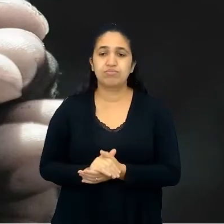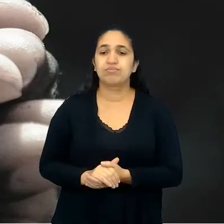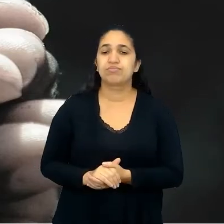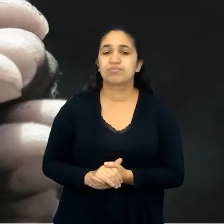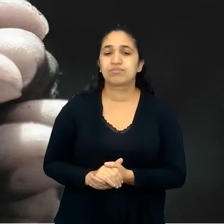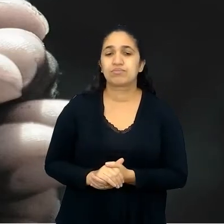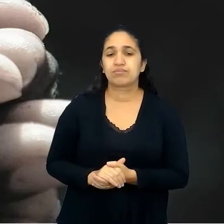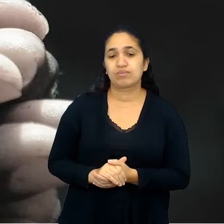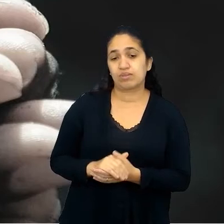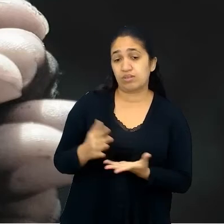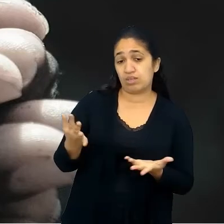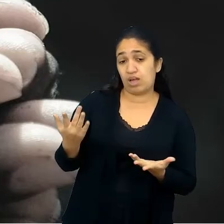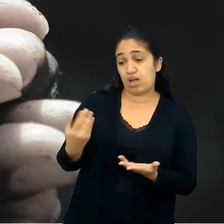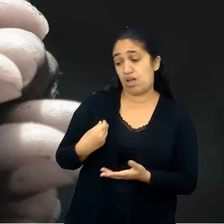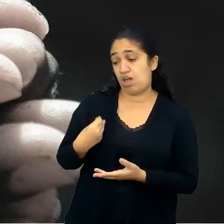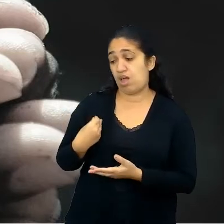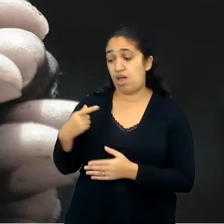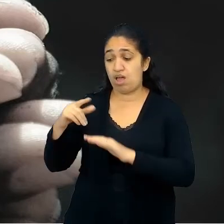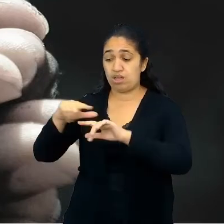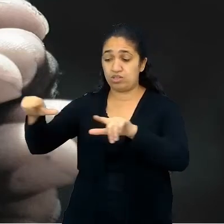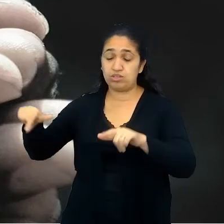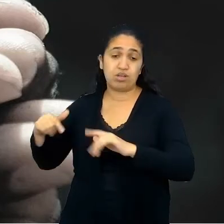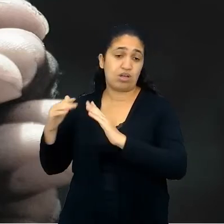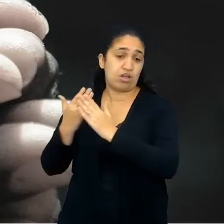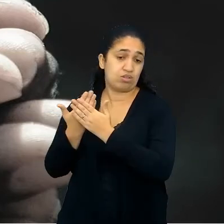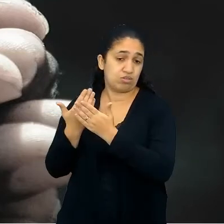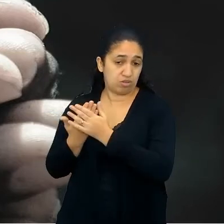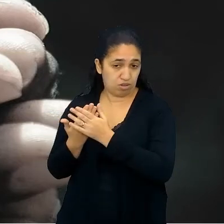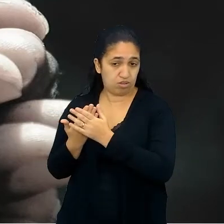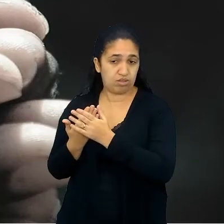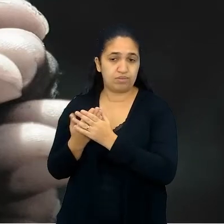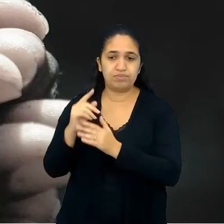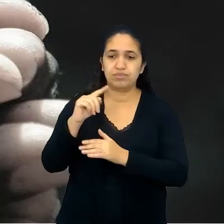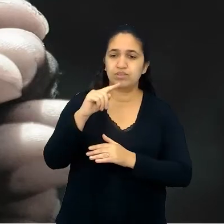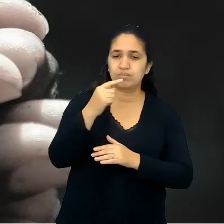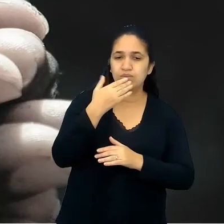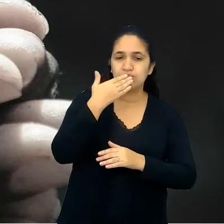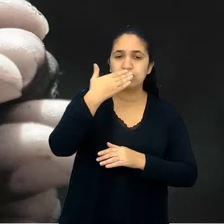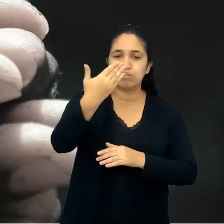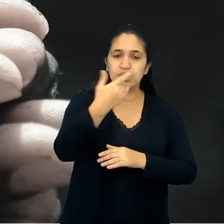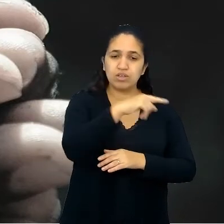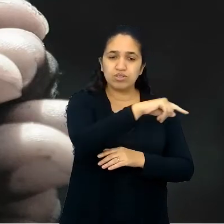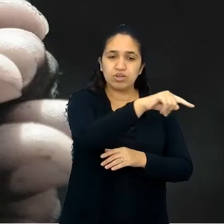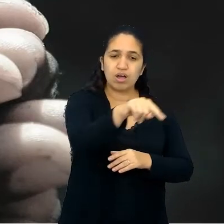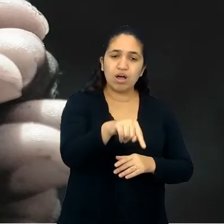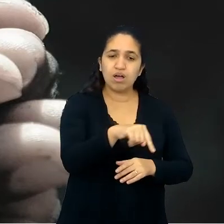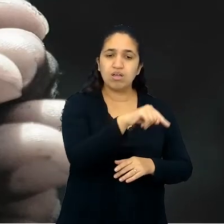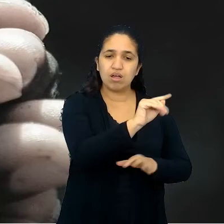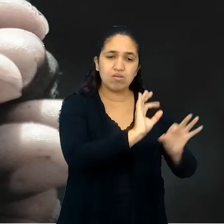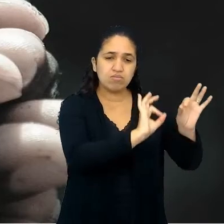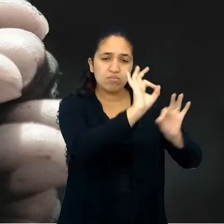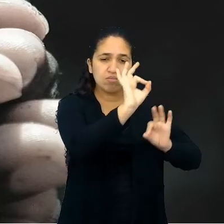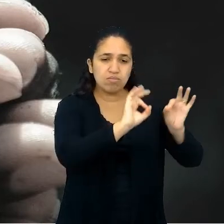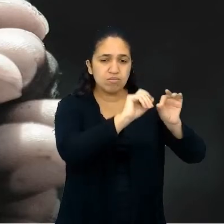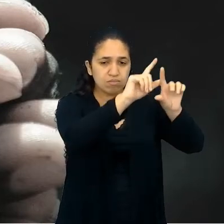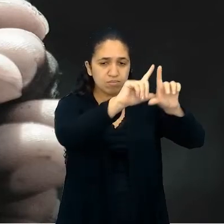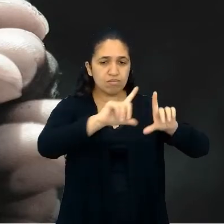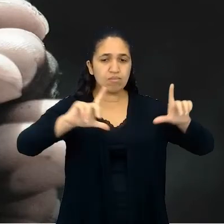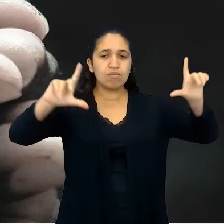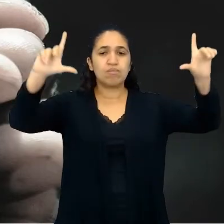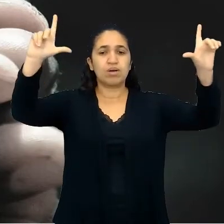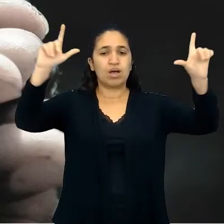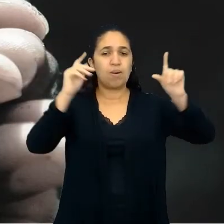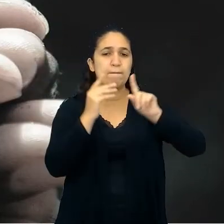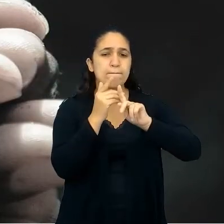analógicos, dependendo da realidade da comunidade escolar. Em seguida, solicite que a sala elabore um painel contendo